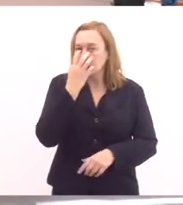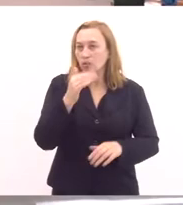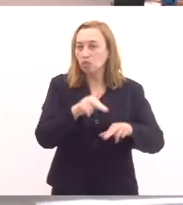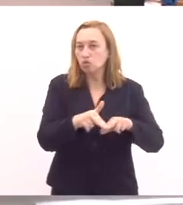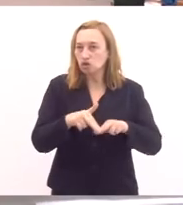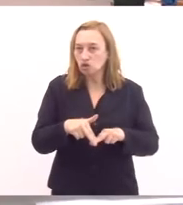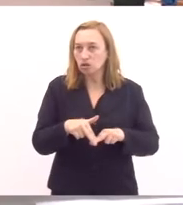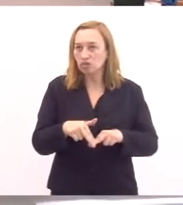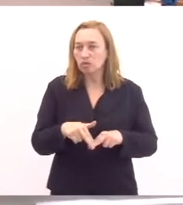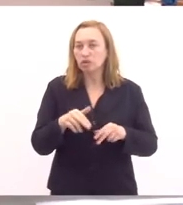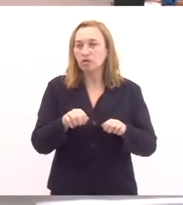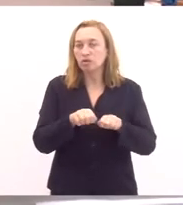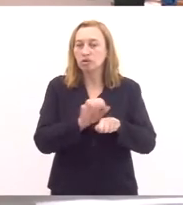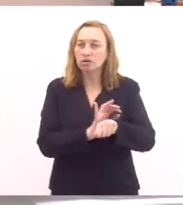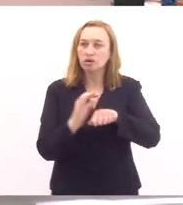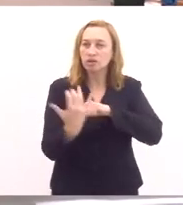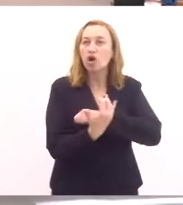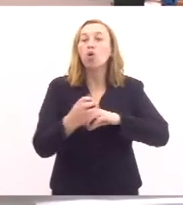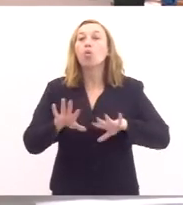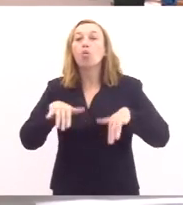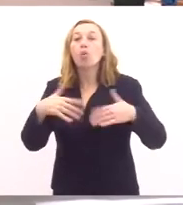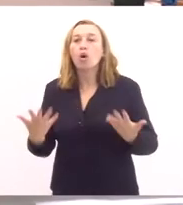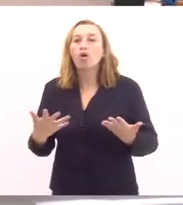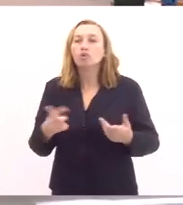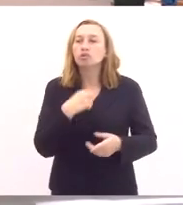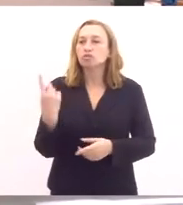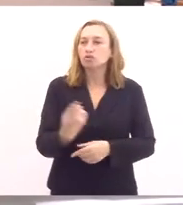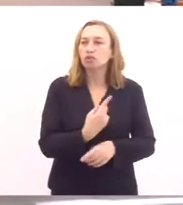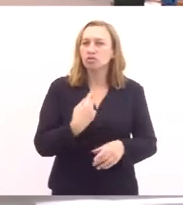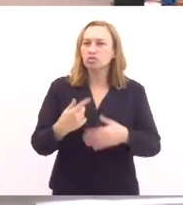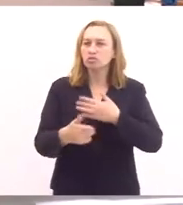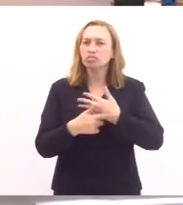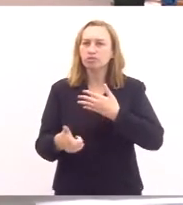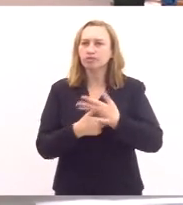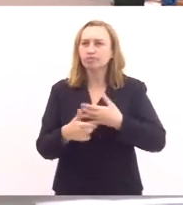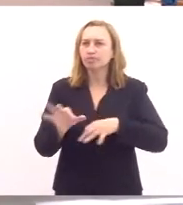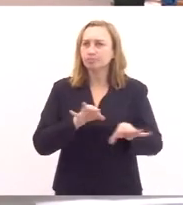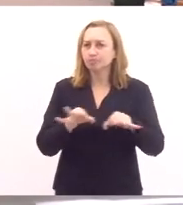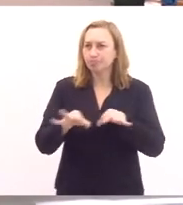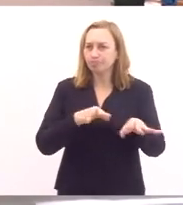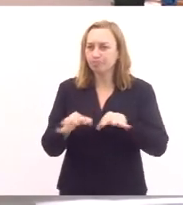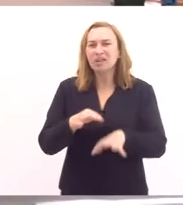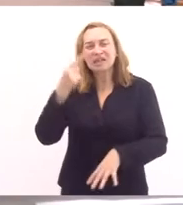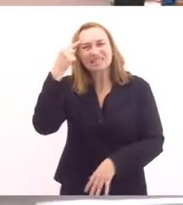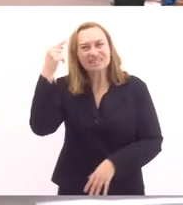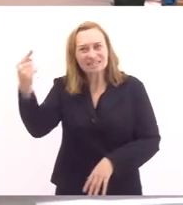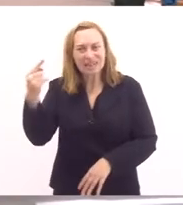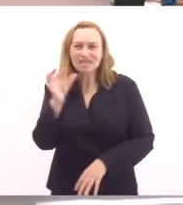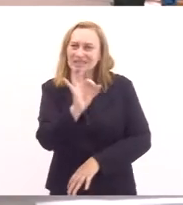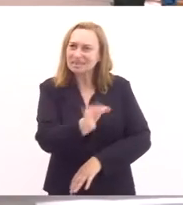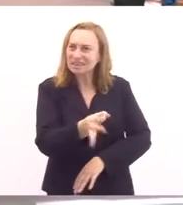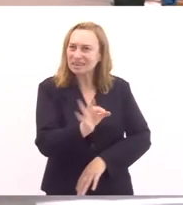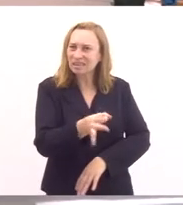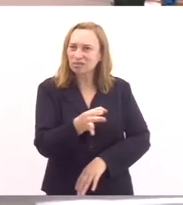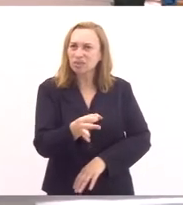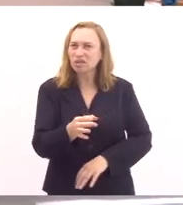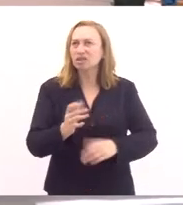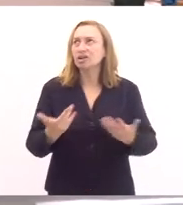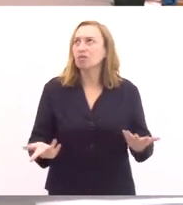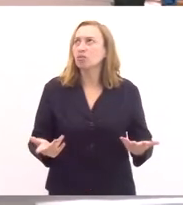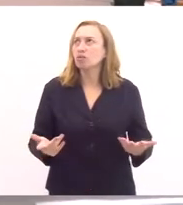Então qual foi o nosso papel nesse projeto é com essa ideia de ser exatamente uma